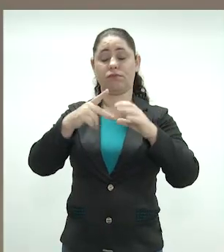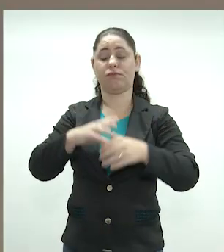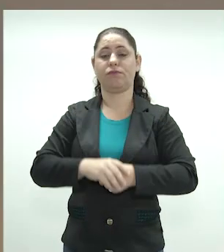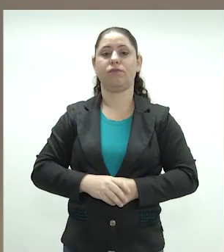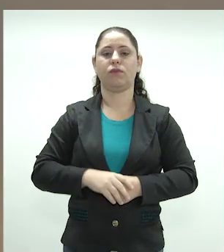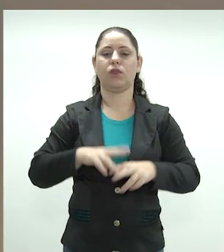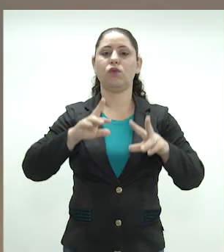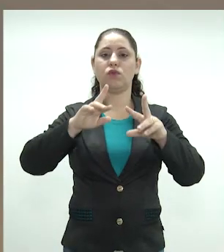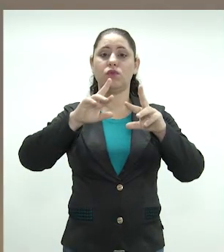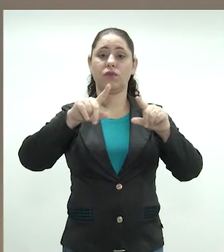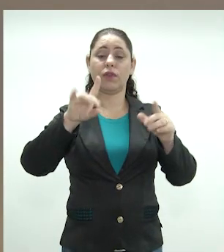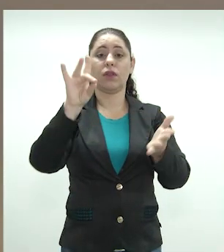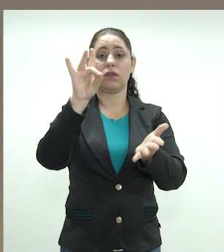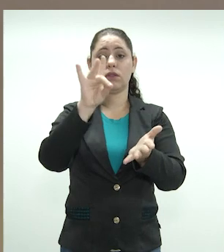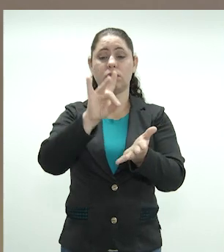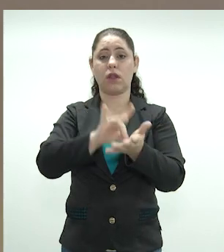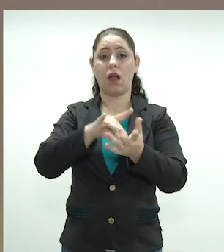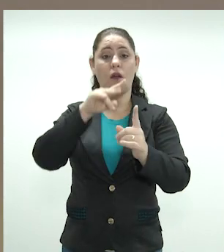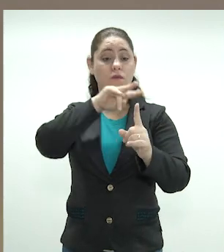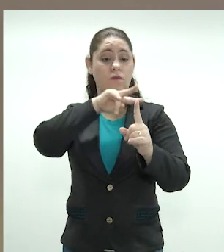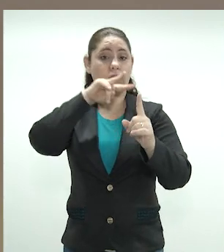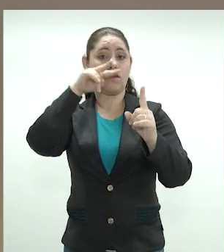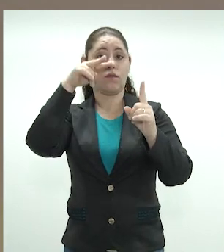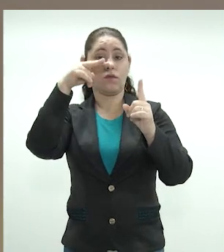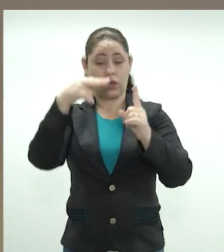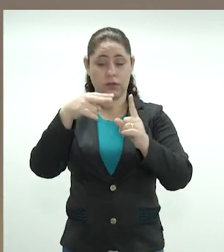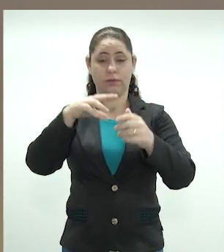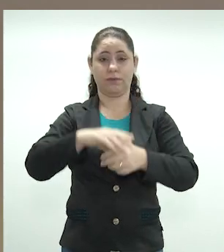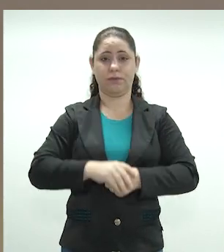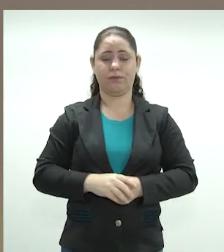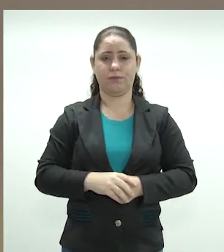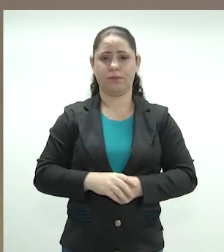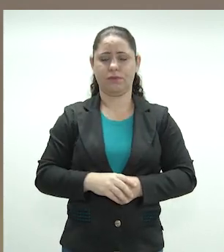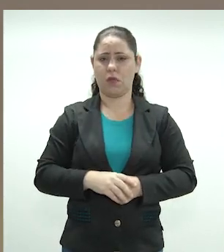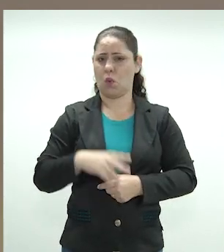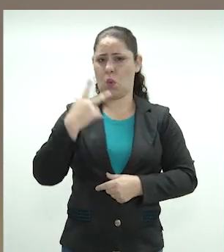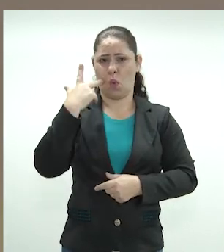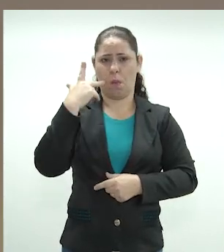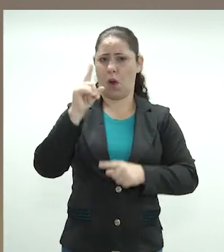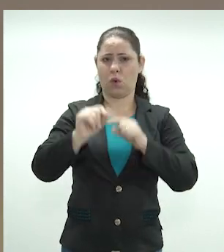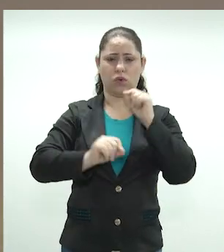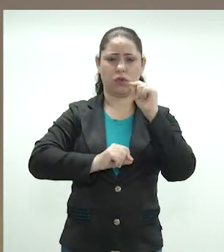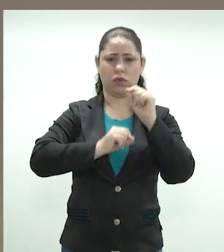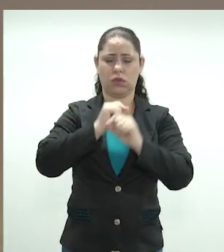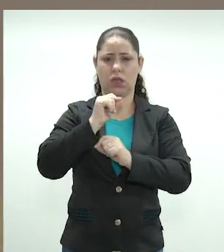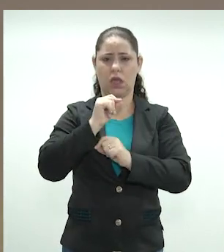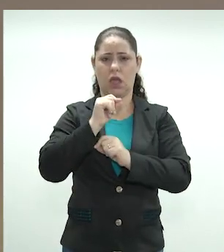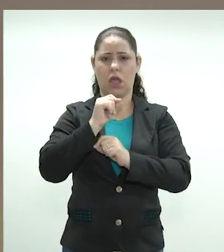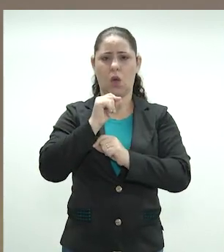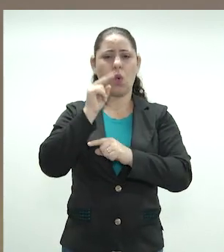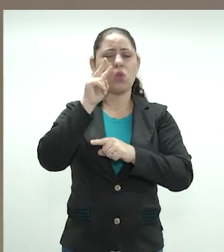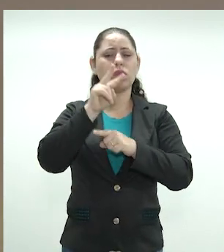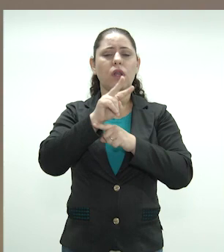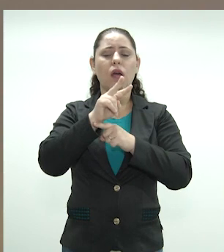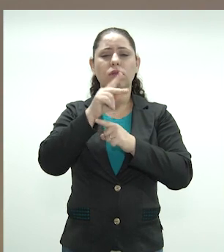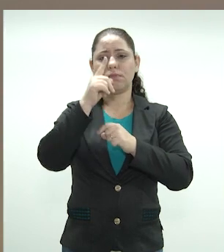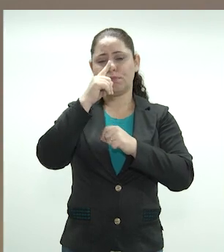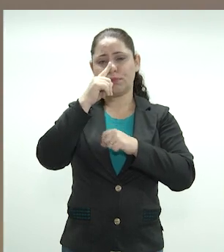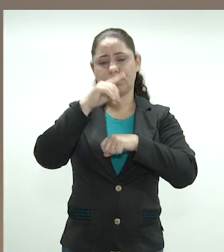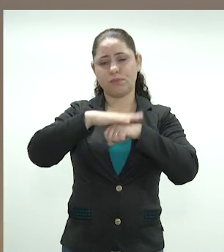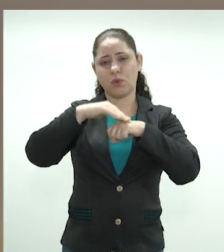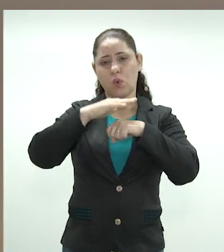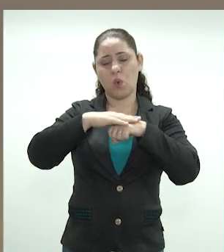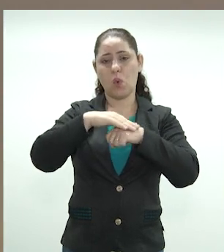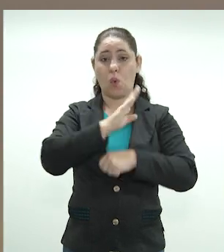O diferencial, com certeza, é a visão e a urgência. Naturalmente, o instinto materno pede razão